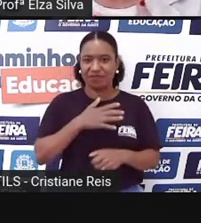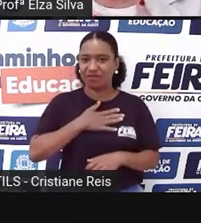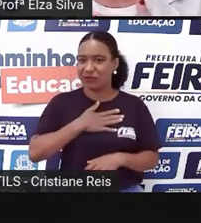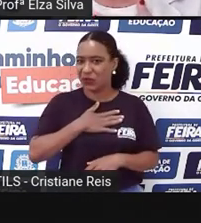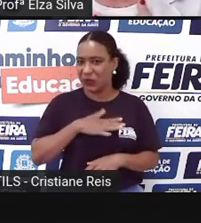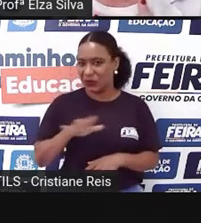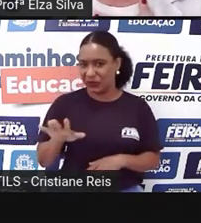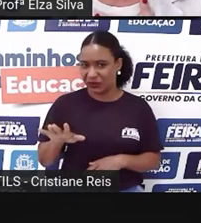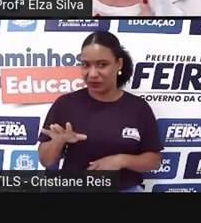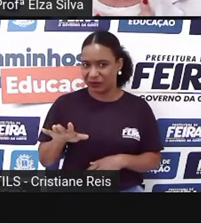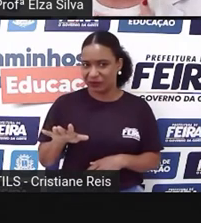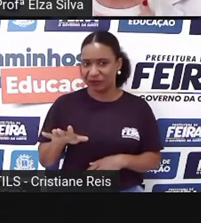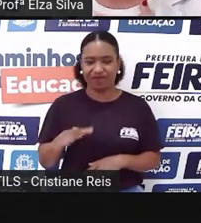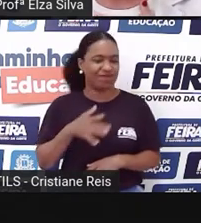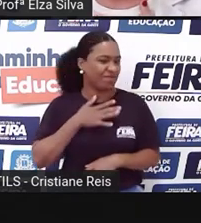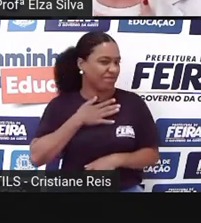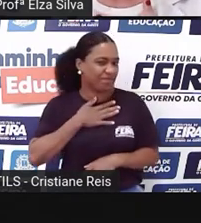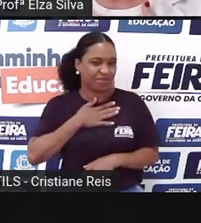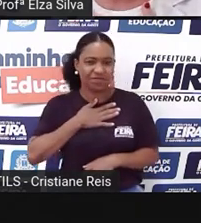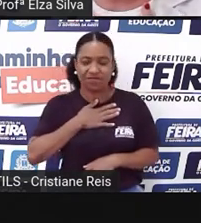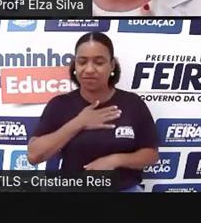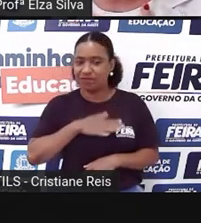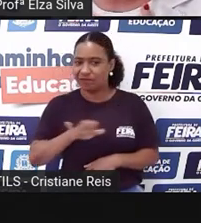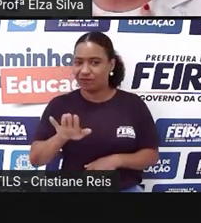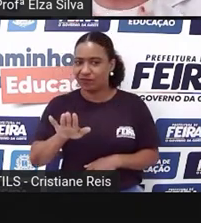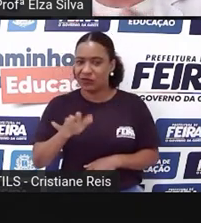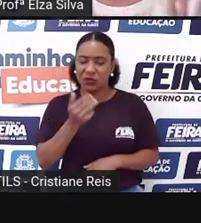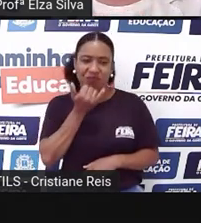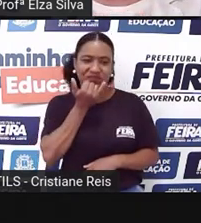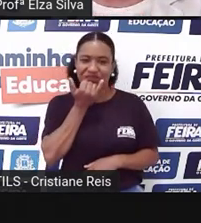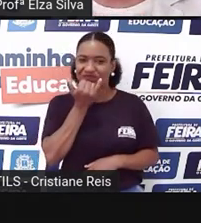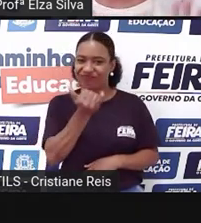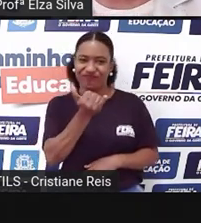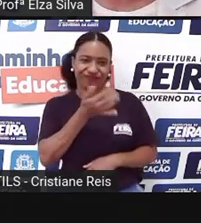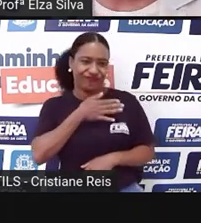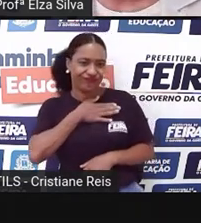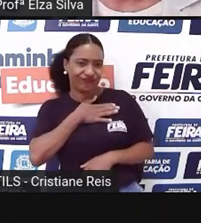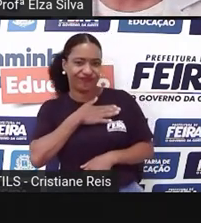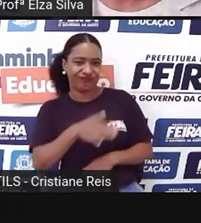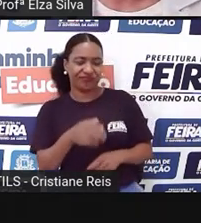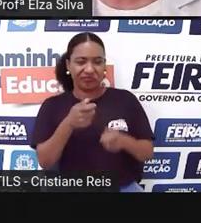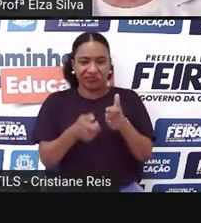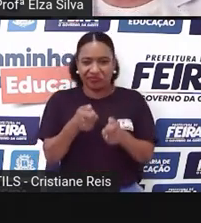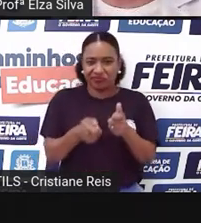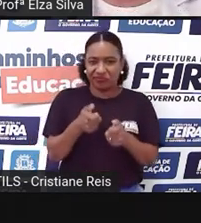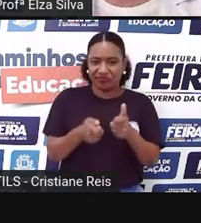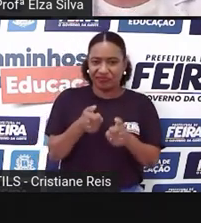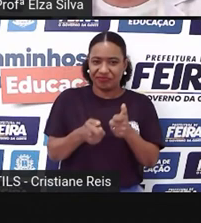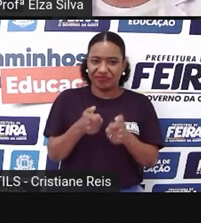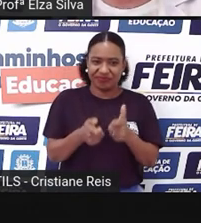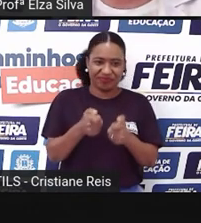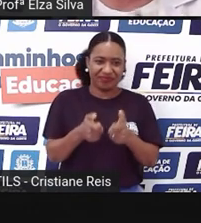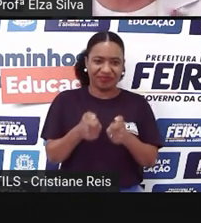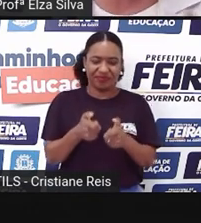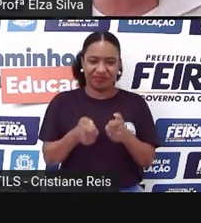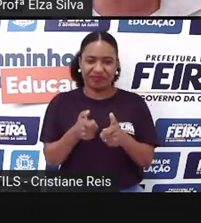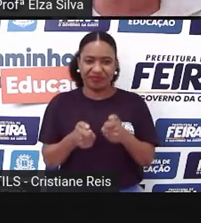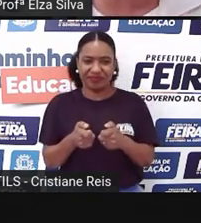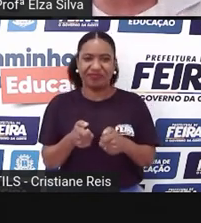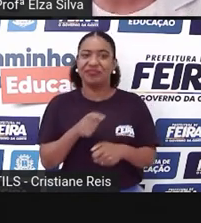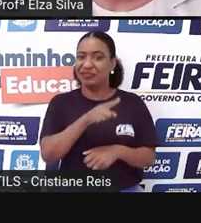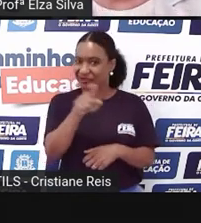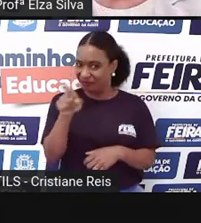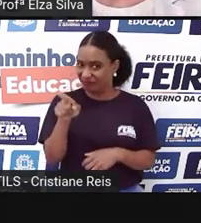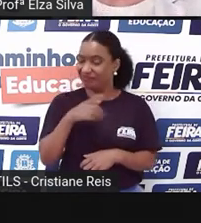students, but I dislike playing games. Sinto muito, tá? Mas eu não gosto muito de jogos, principalmente esses jogos que vocês